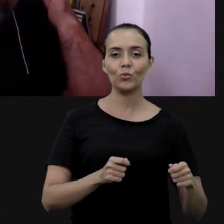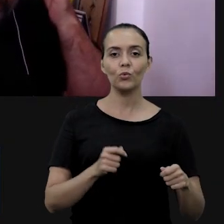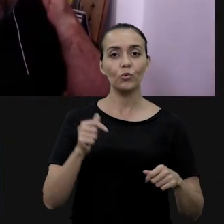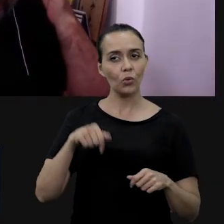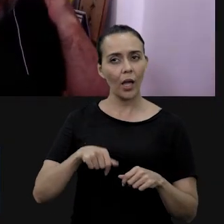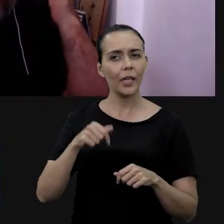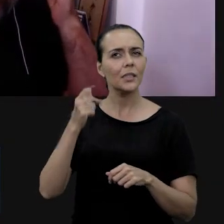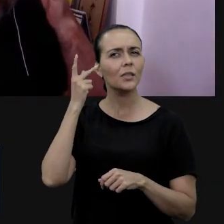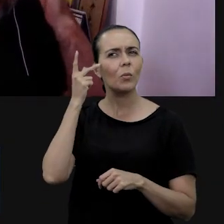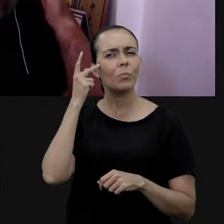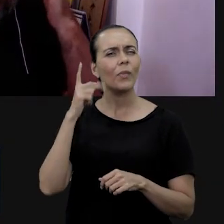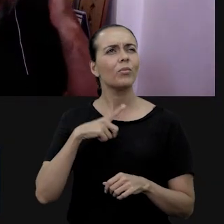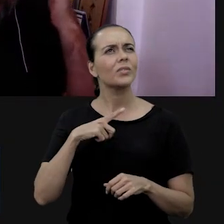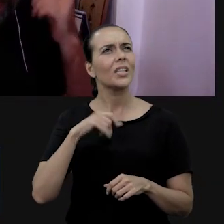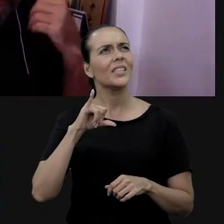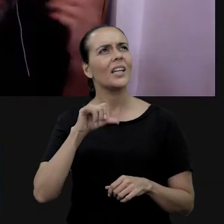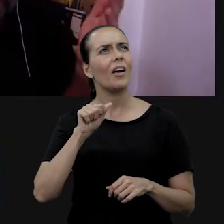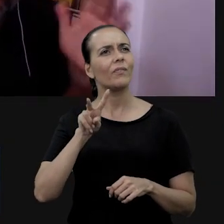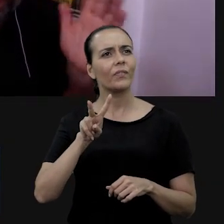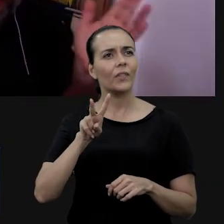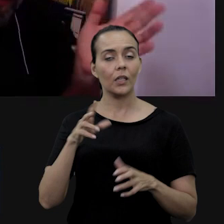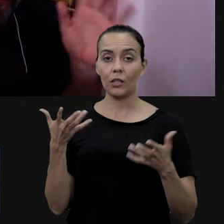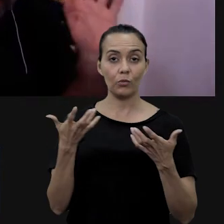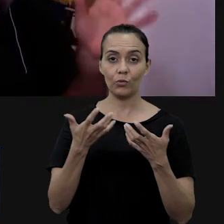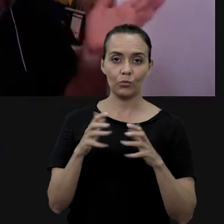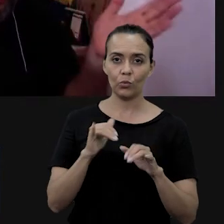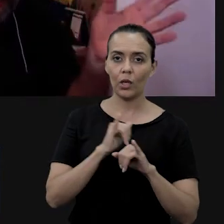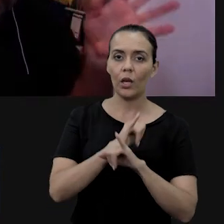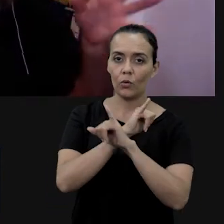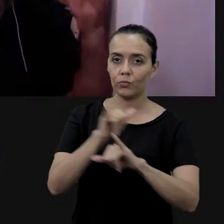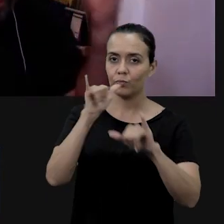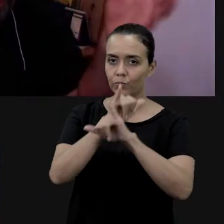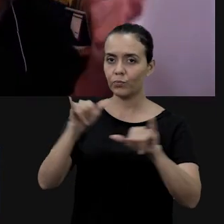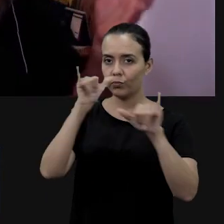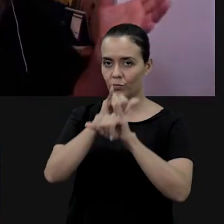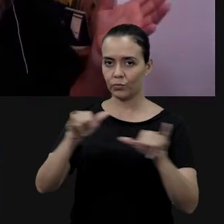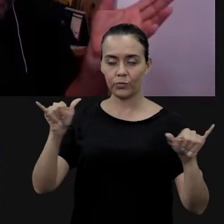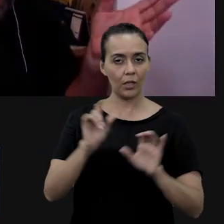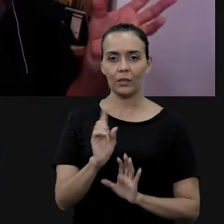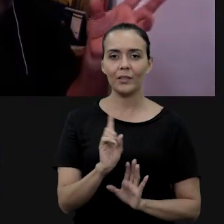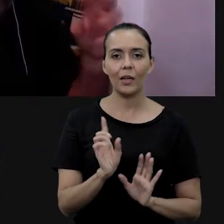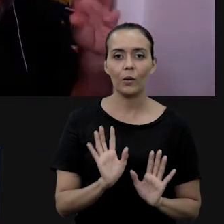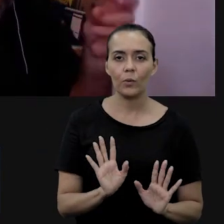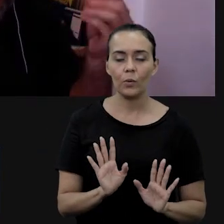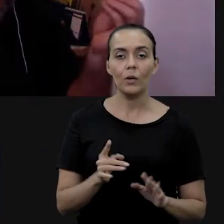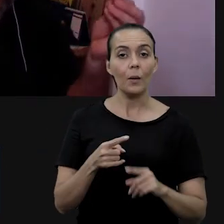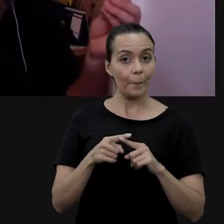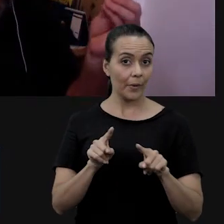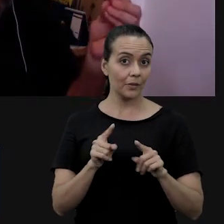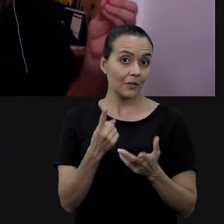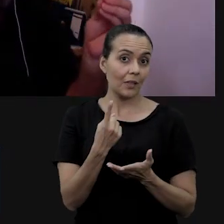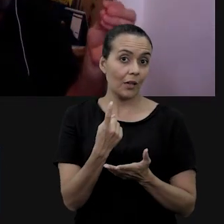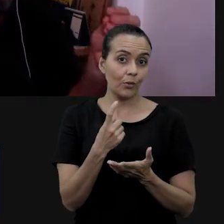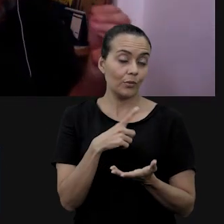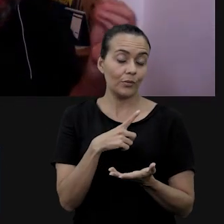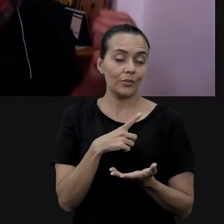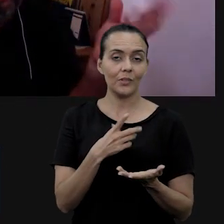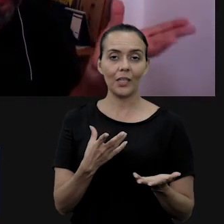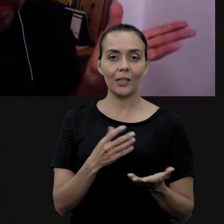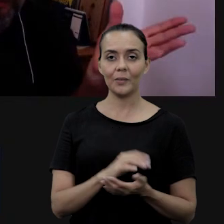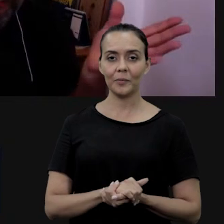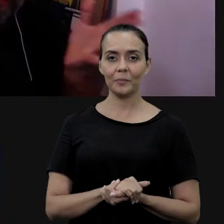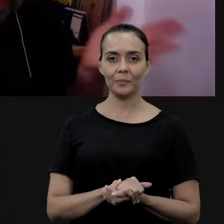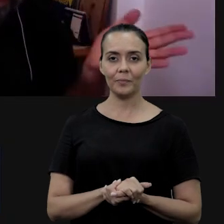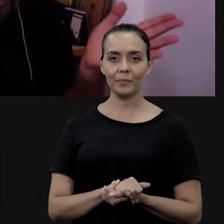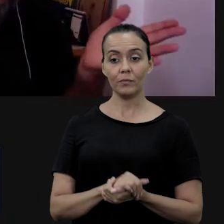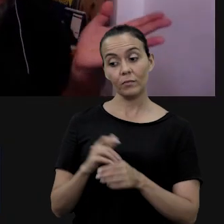E aqui em São Paulo tem o IAV, assim, sem querer também fazer nenhum tipo de uma propaganda